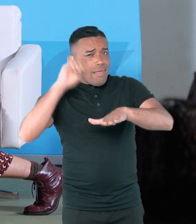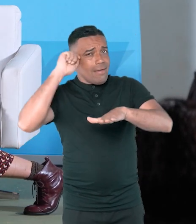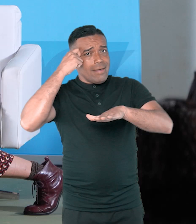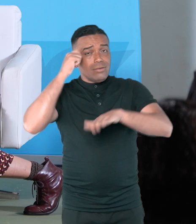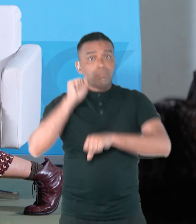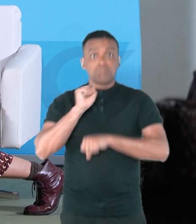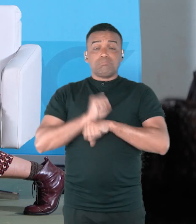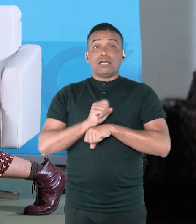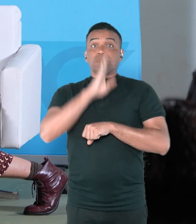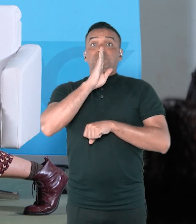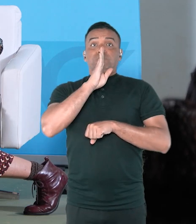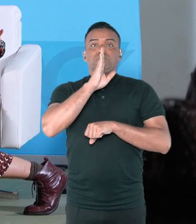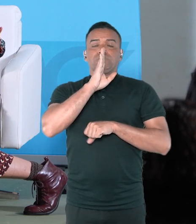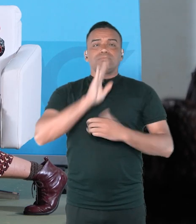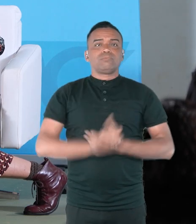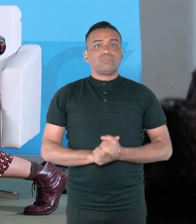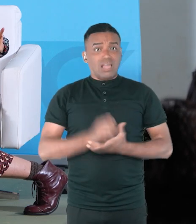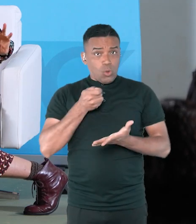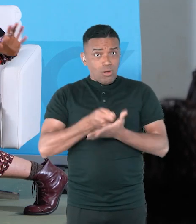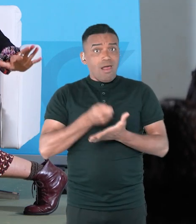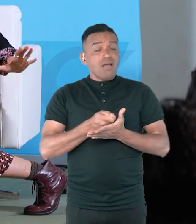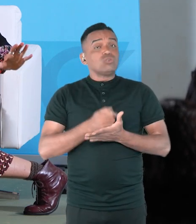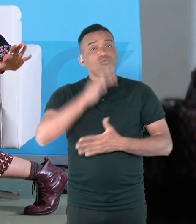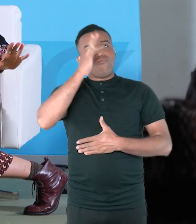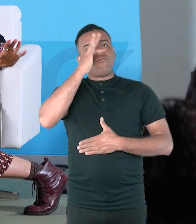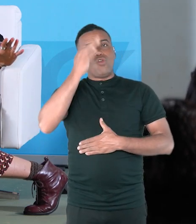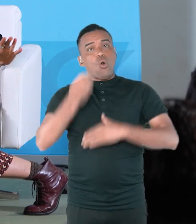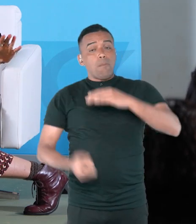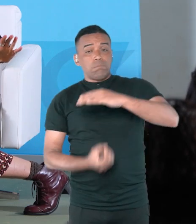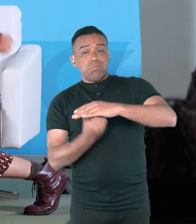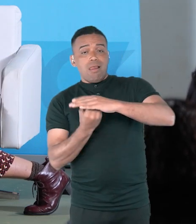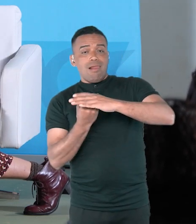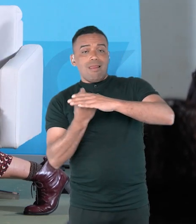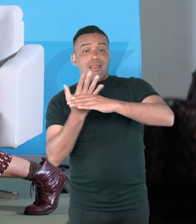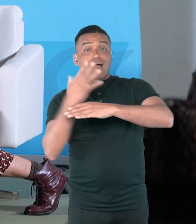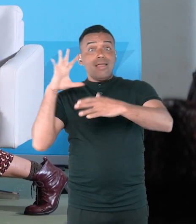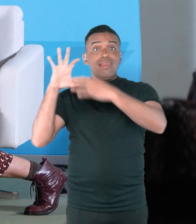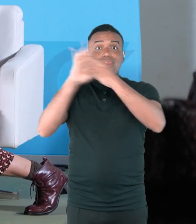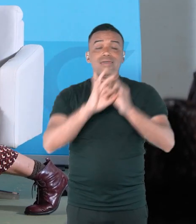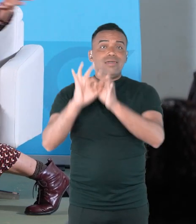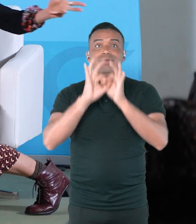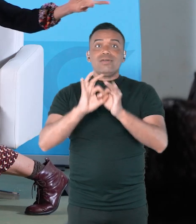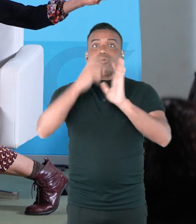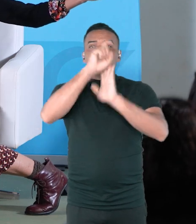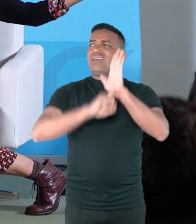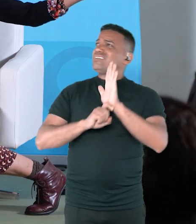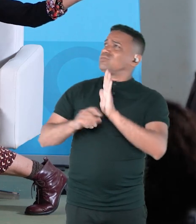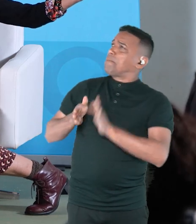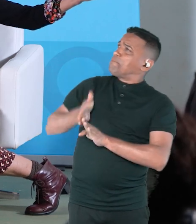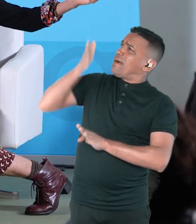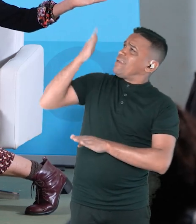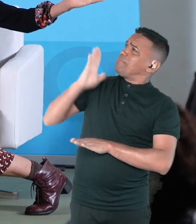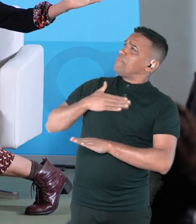os negócios. Eu garanto, uma flor nasceu. E emendo no texto dele. As paredes da minha casa